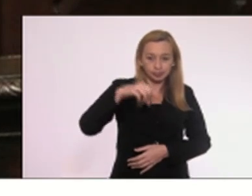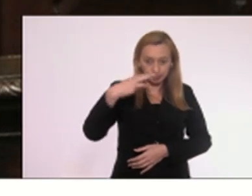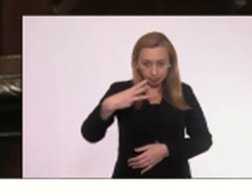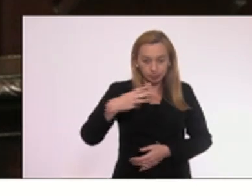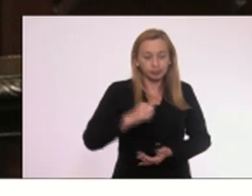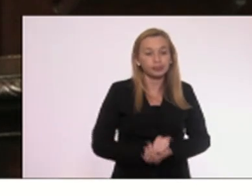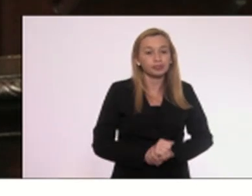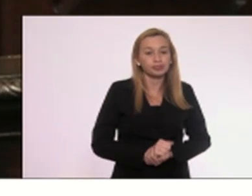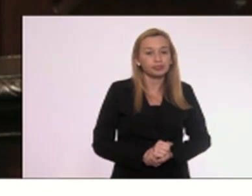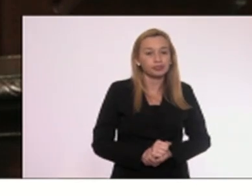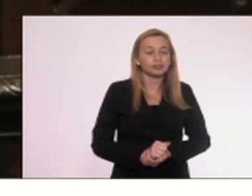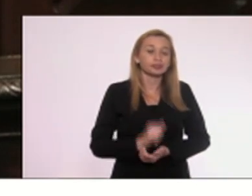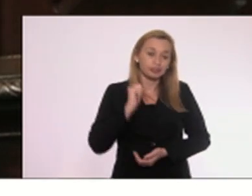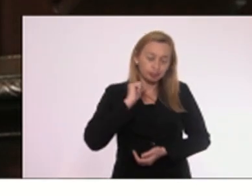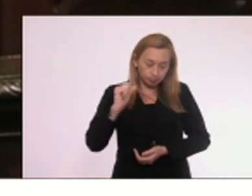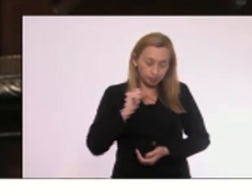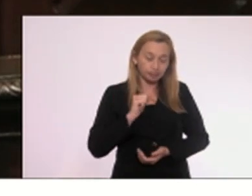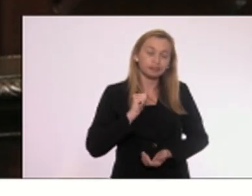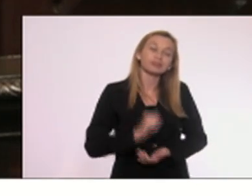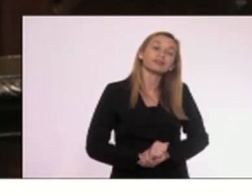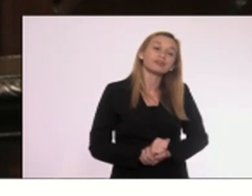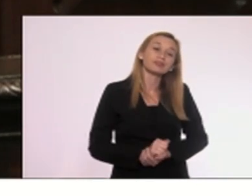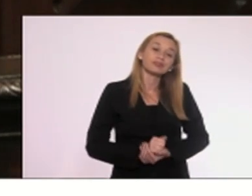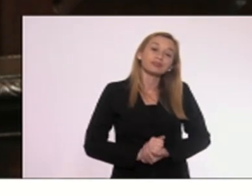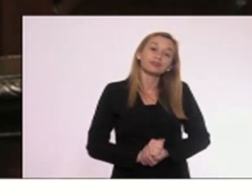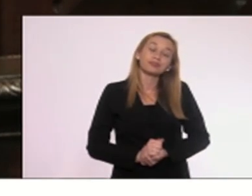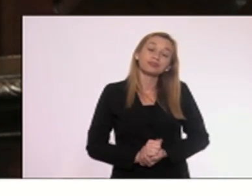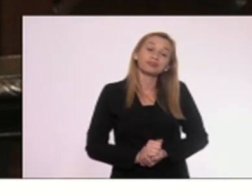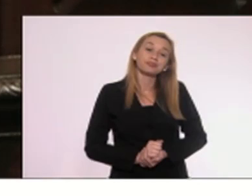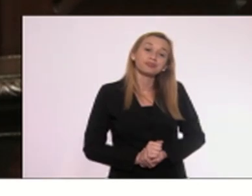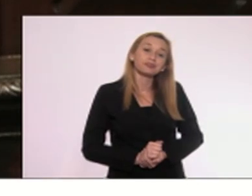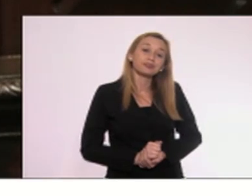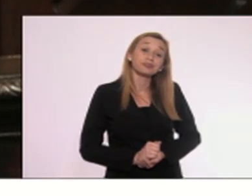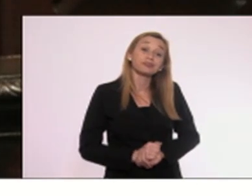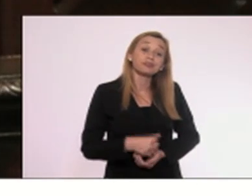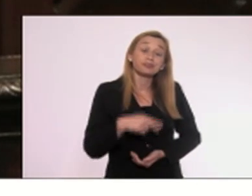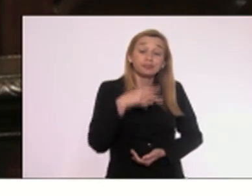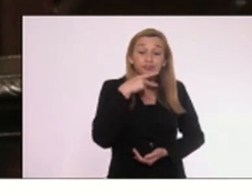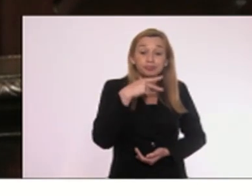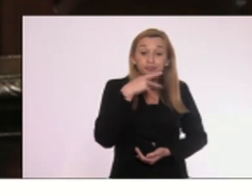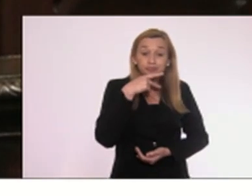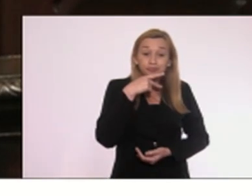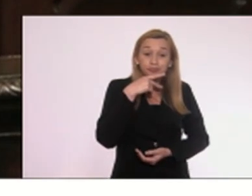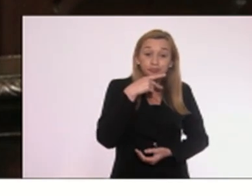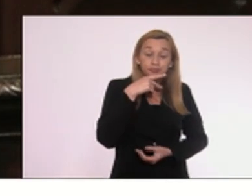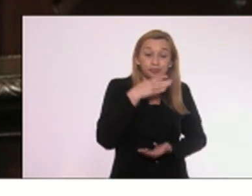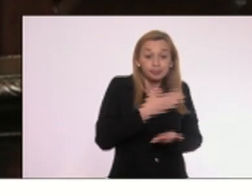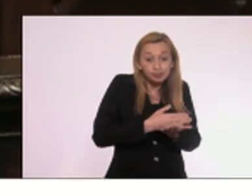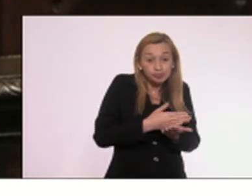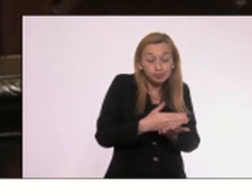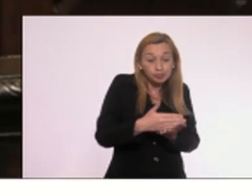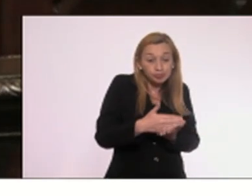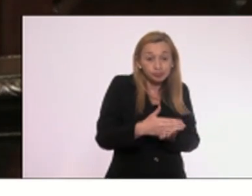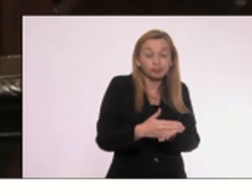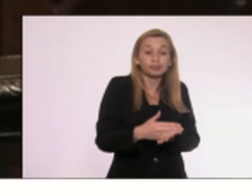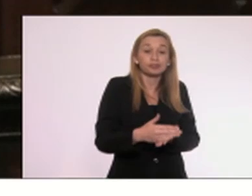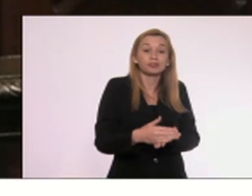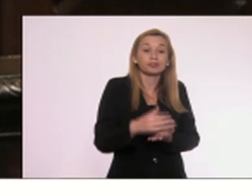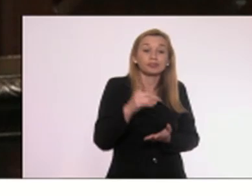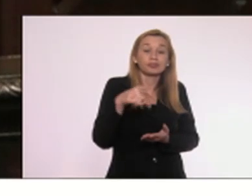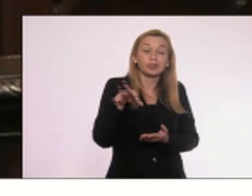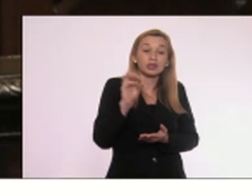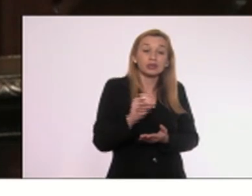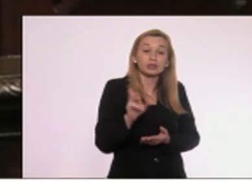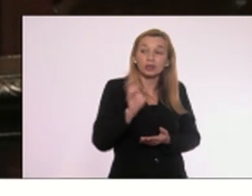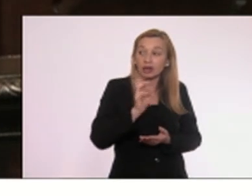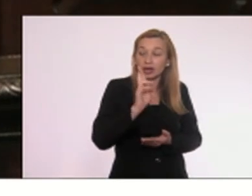1993, abril de 93, o partido que implantou o Plano Real,